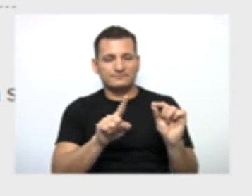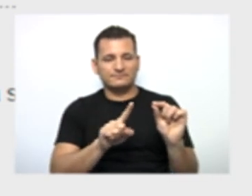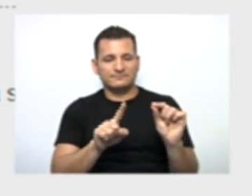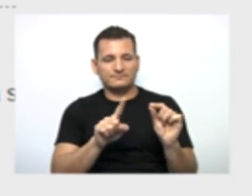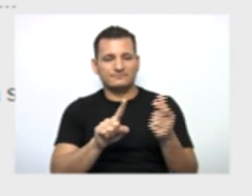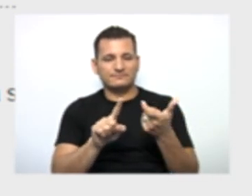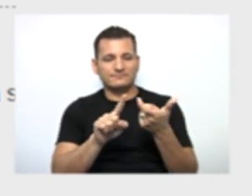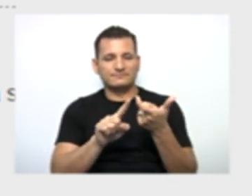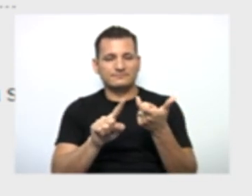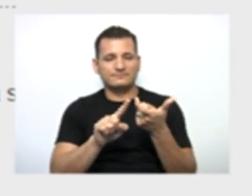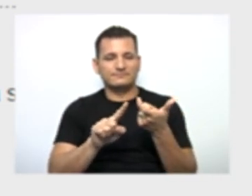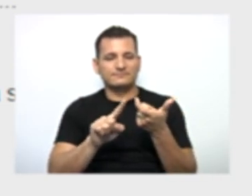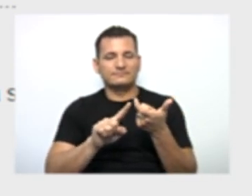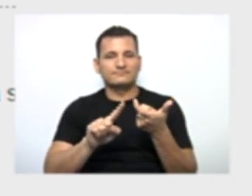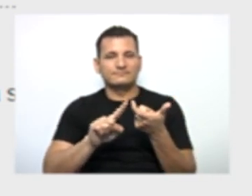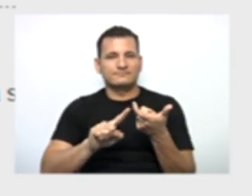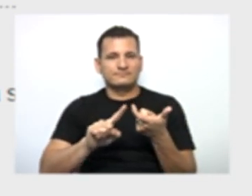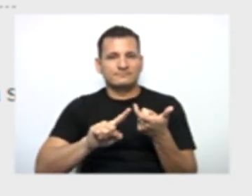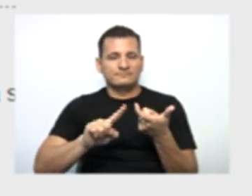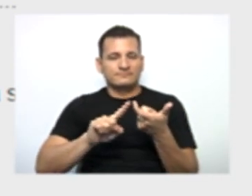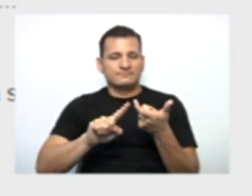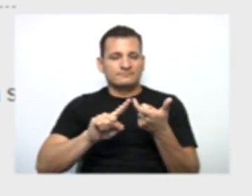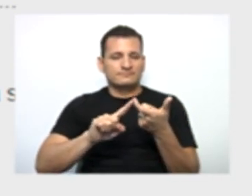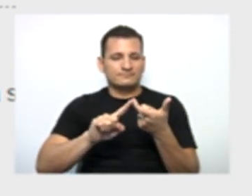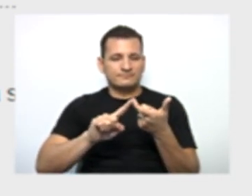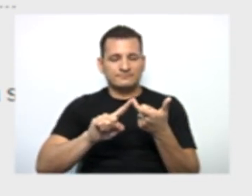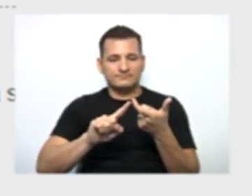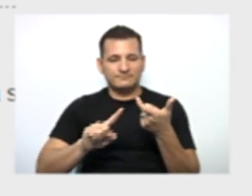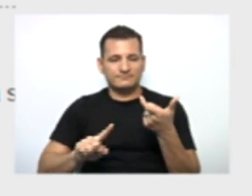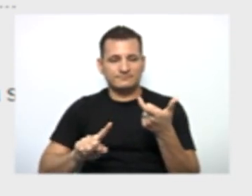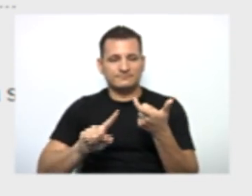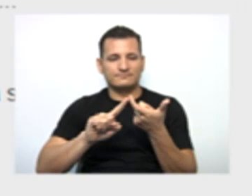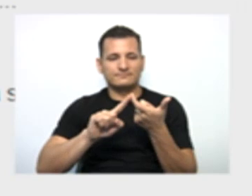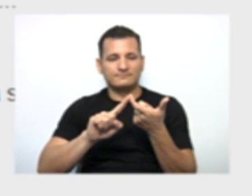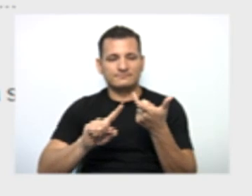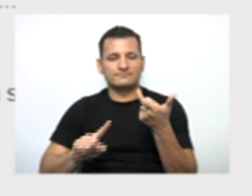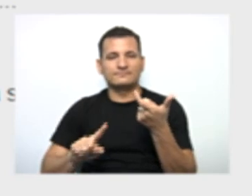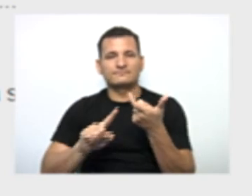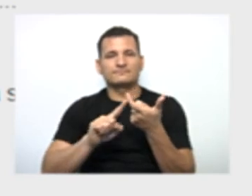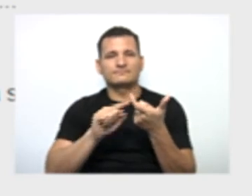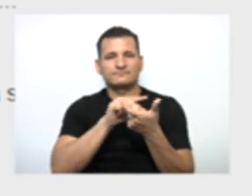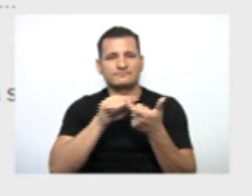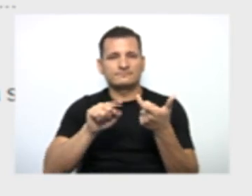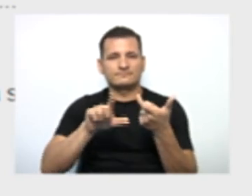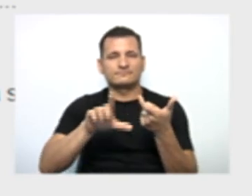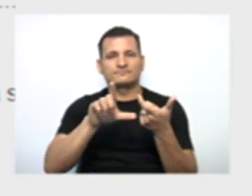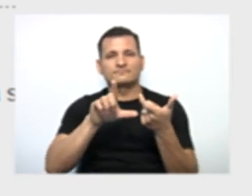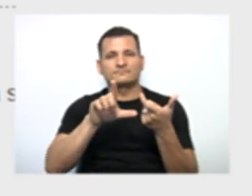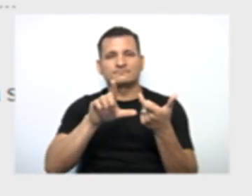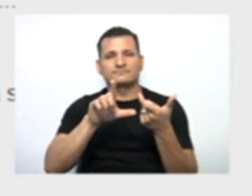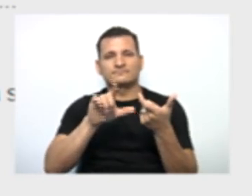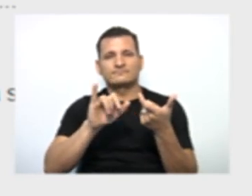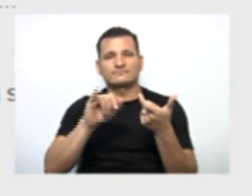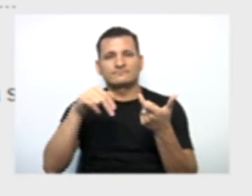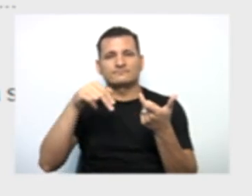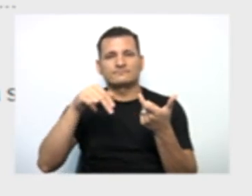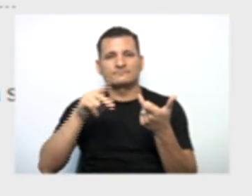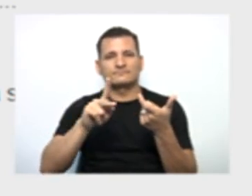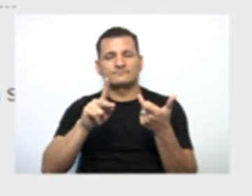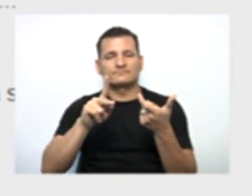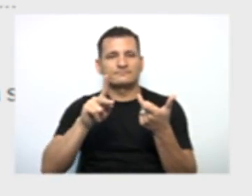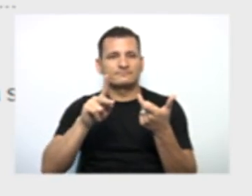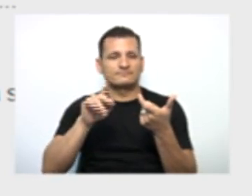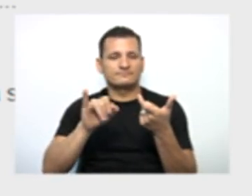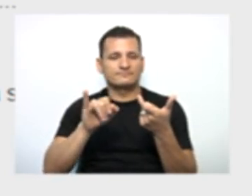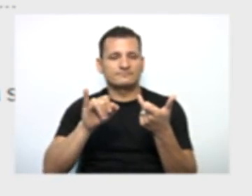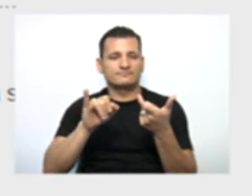mãozinha do meu cursor do mouse muda, é porque ele é um link ou um hiperlink. Quando eu